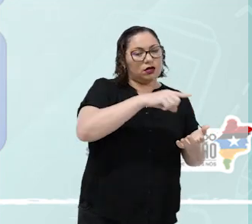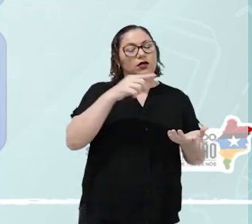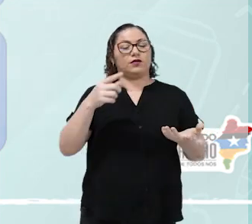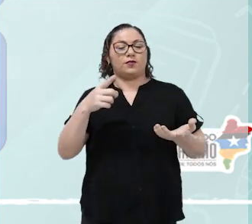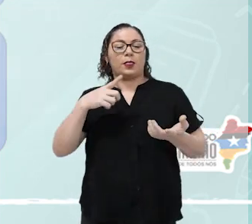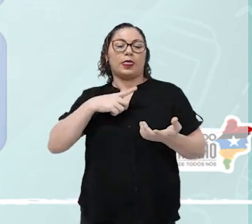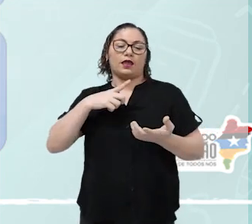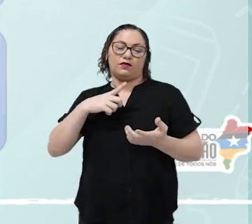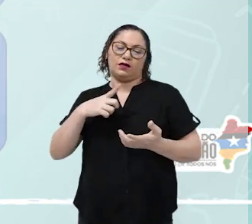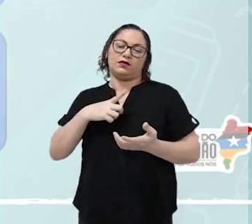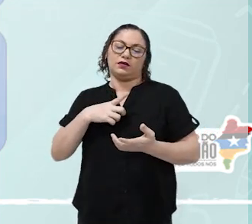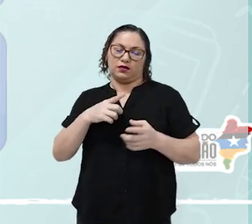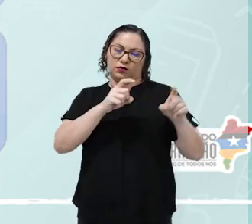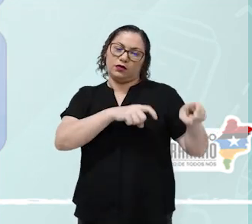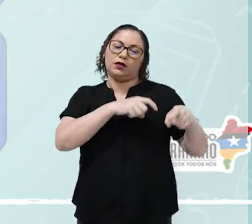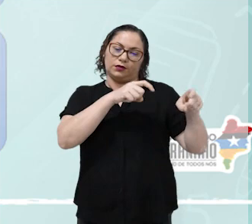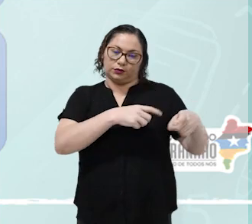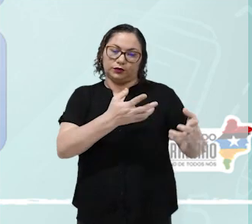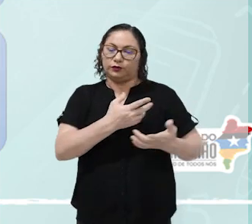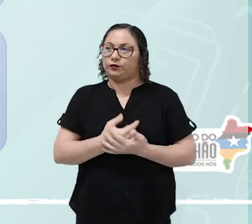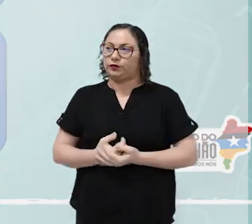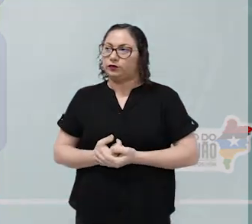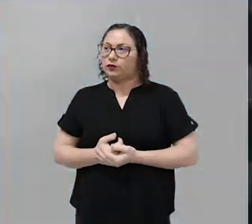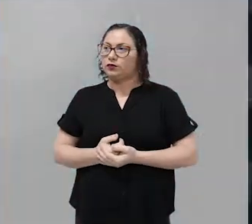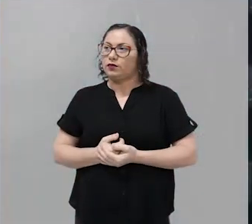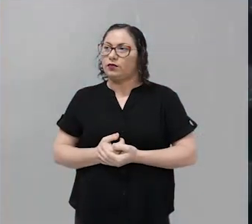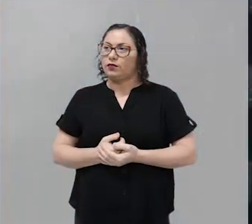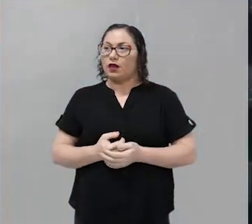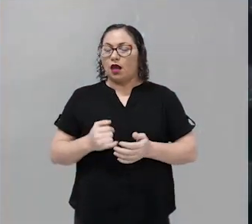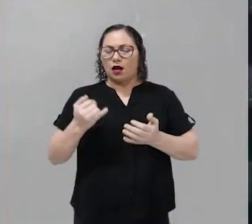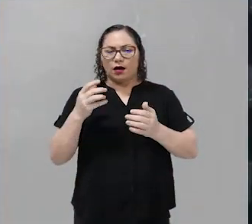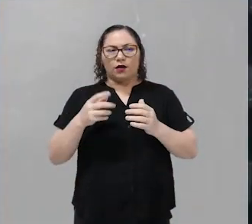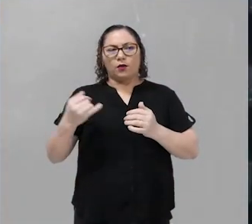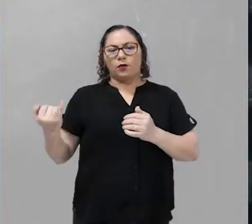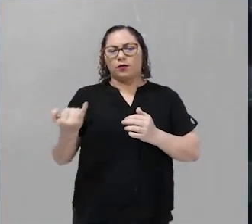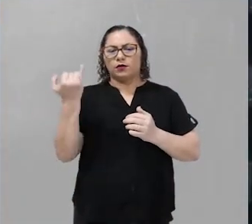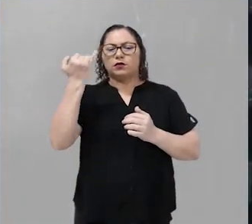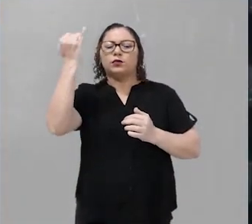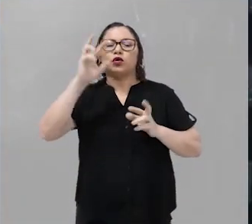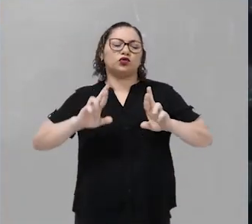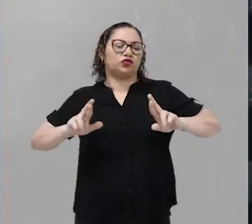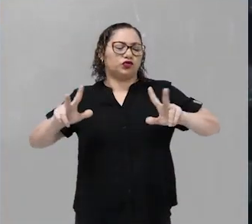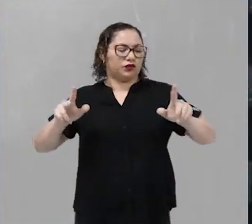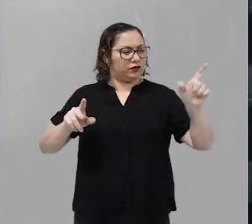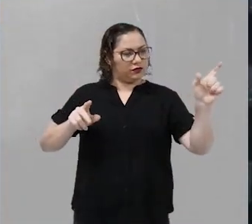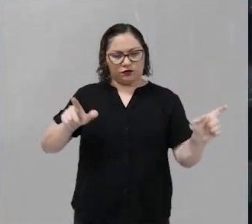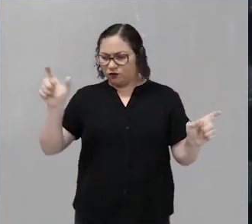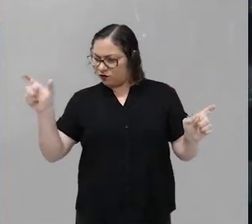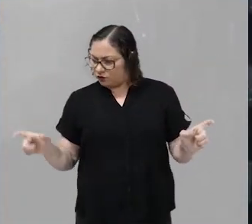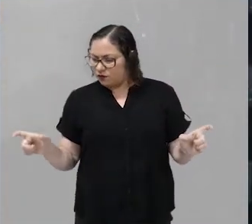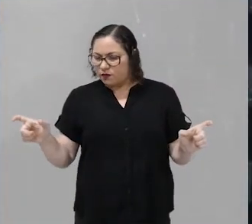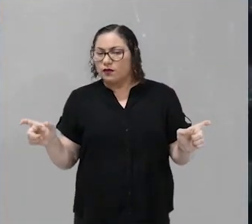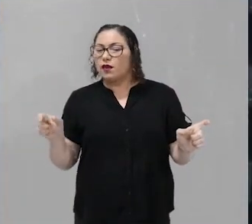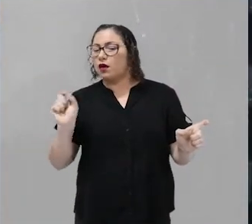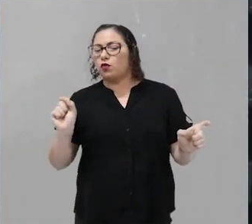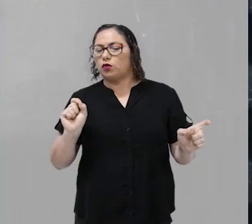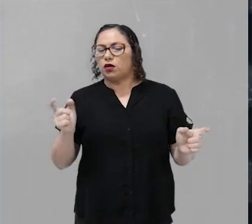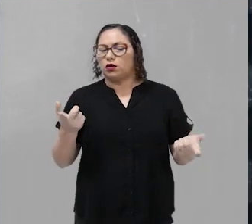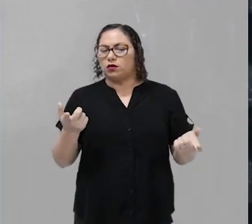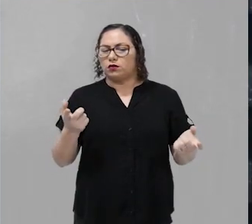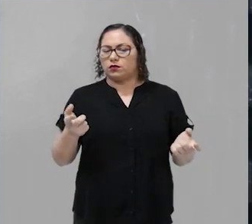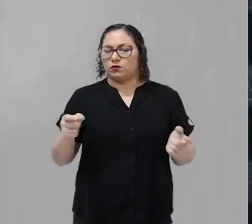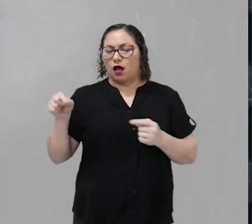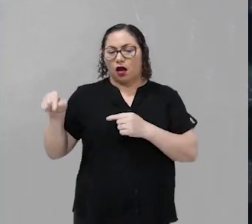adensamentos populacionais. Beleza? Uma importante diferença entre o espaço urbano e o espaço rural pode